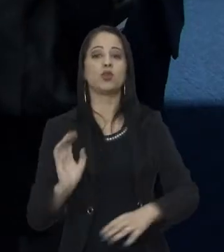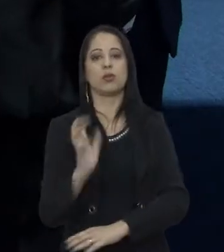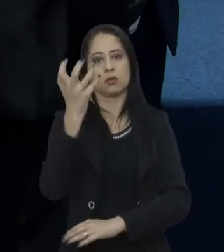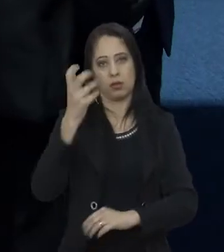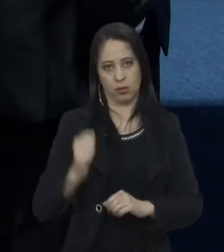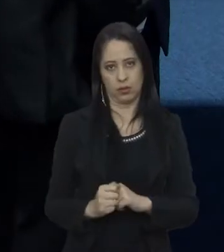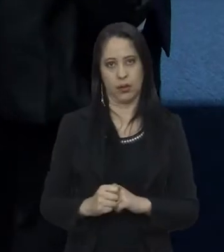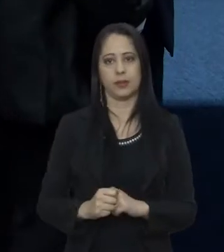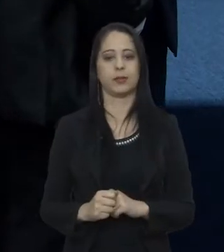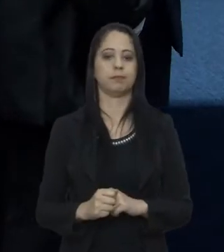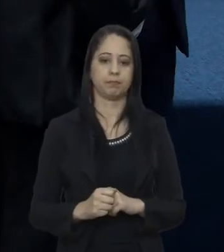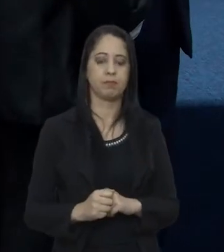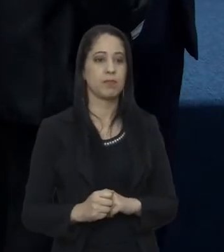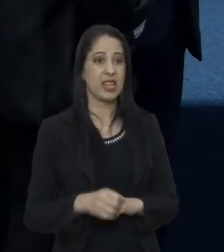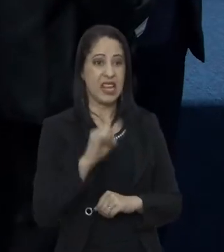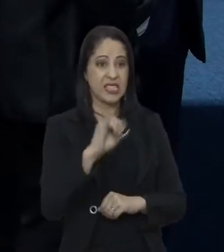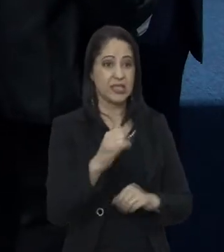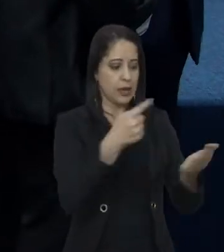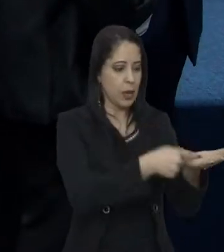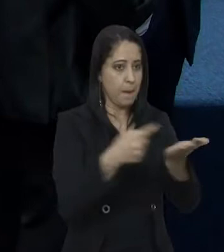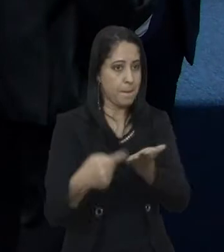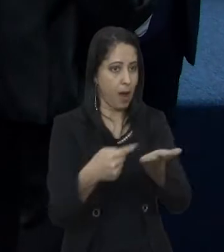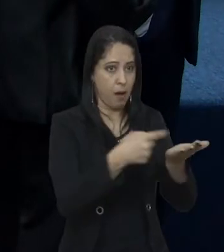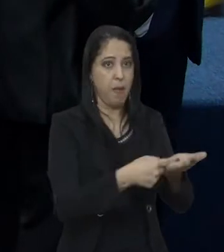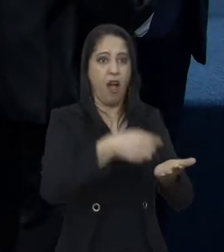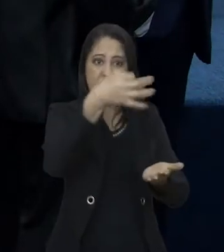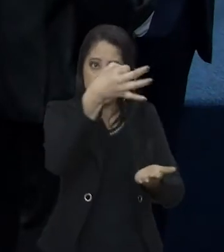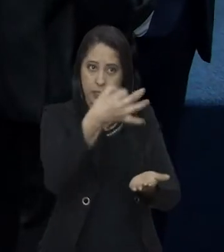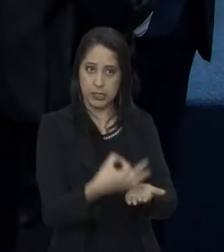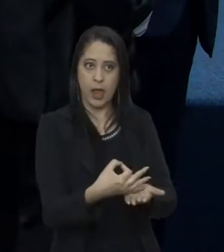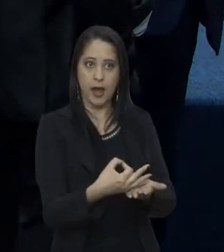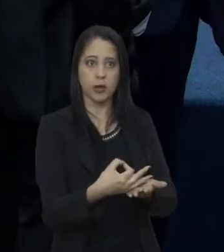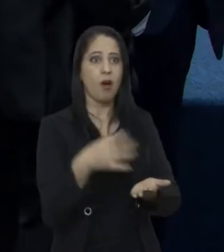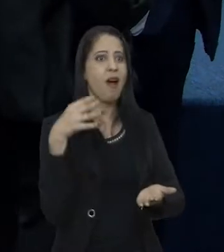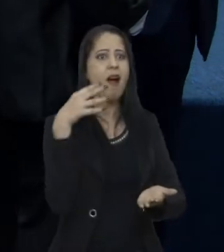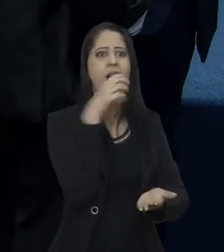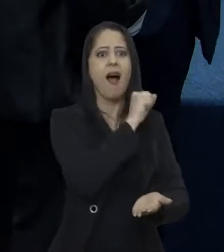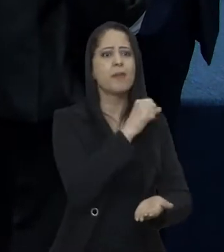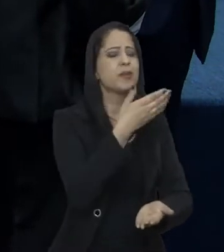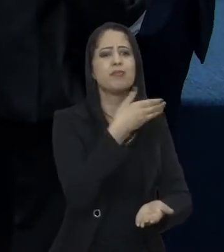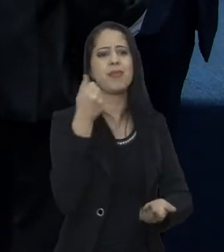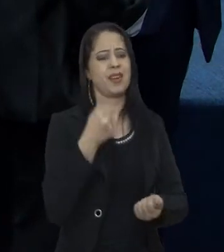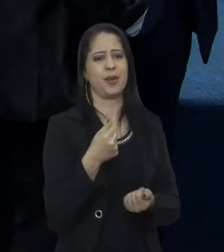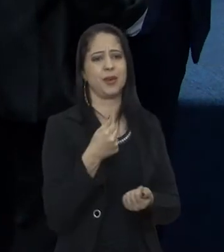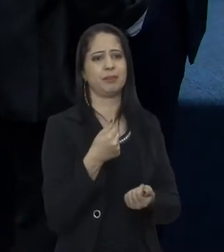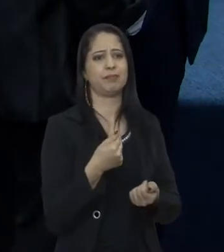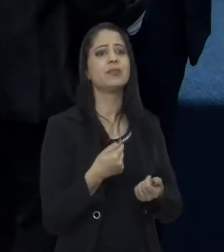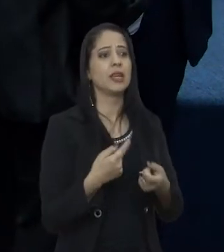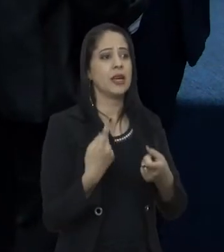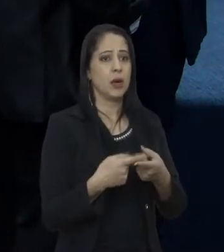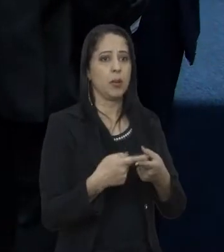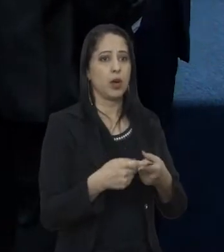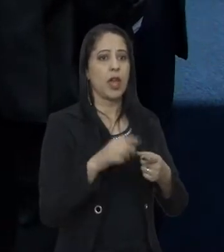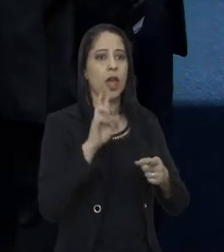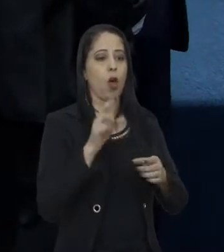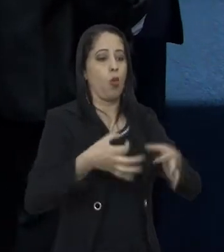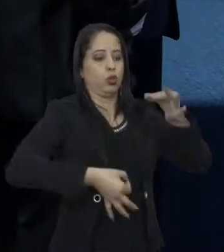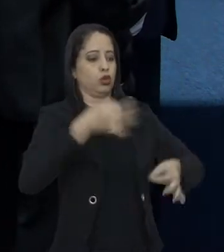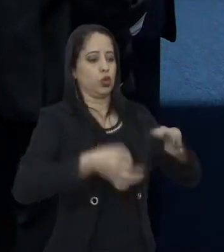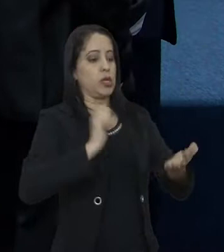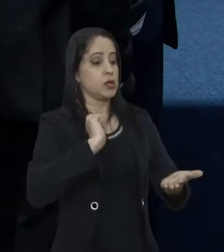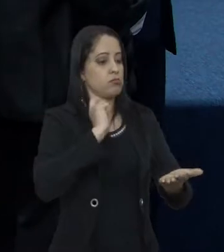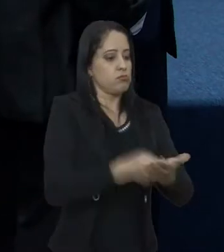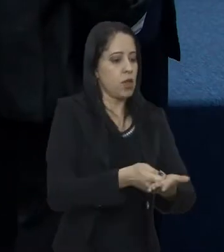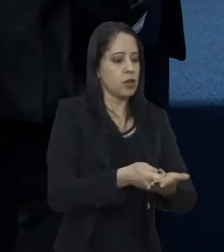e a conciliação se resolvem de uma forma mais rápida e definitiva porque uma vez que fixa o valor